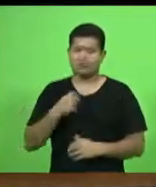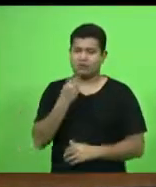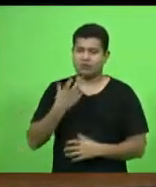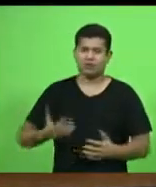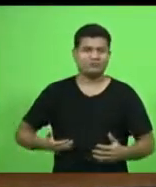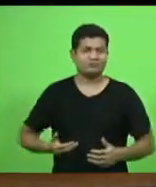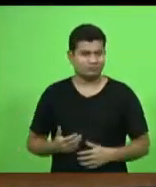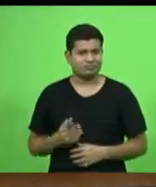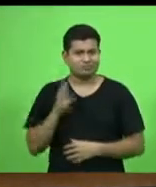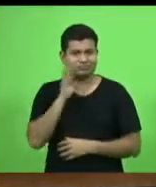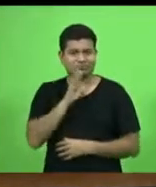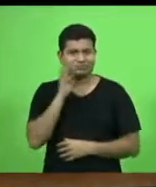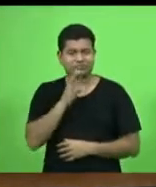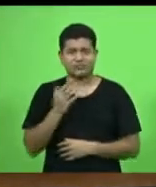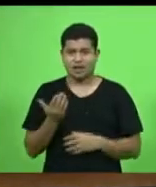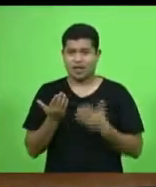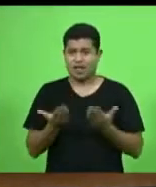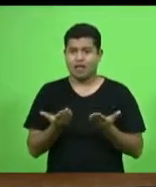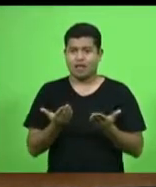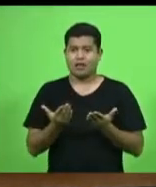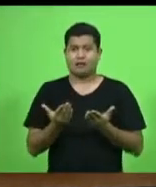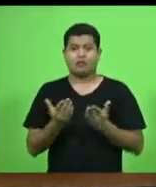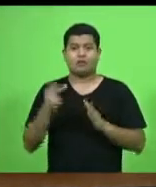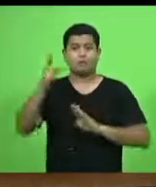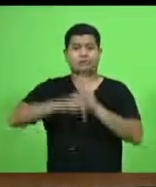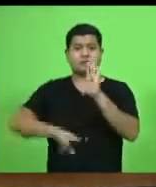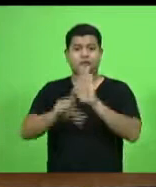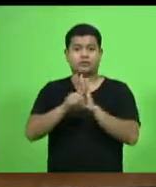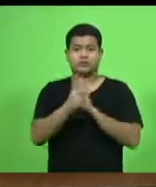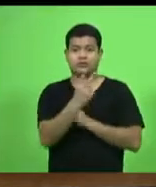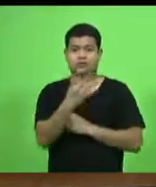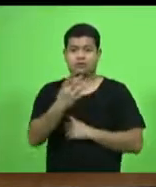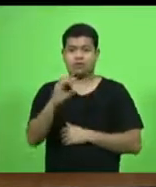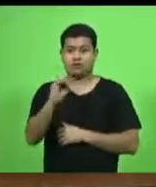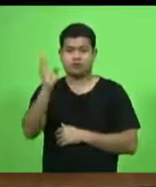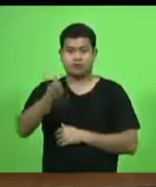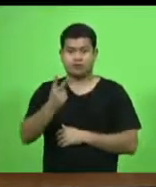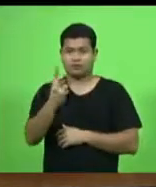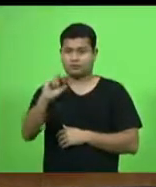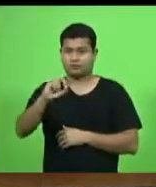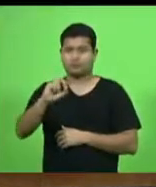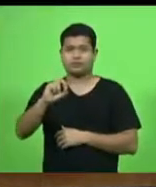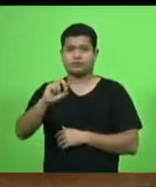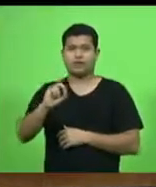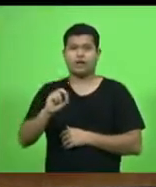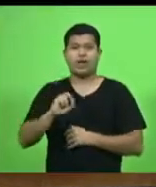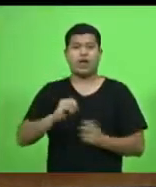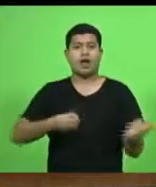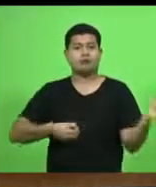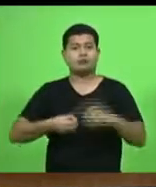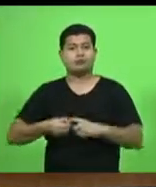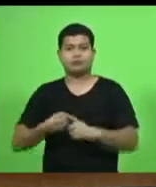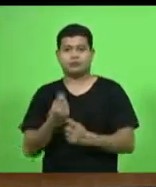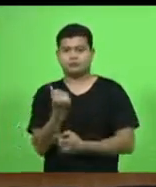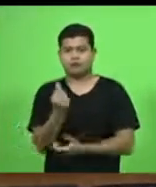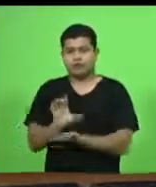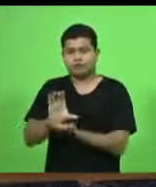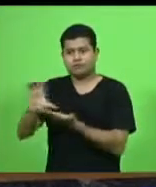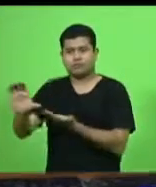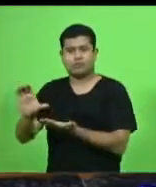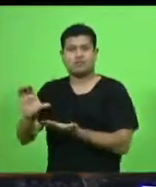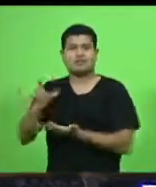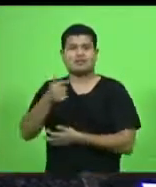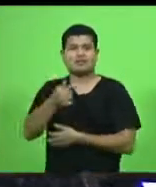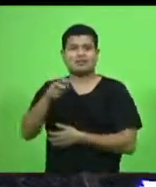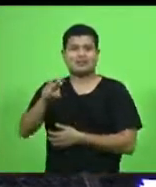liberou pelo projeto de lei 240/2020, no ano passado, ela devolveu 75 milhões para o